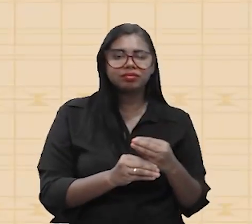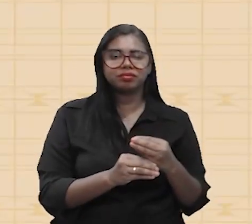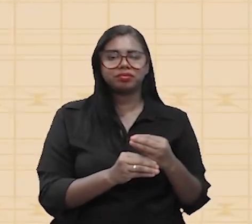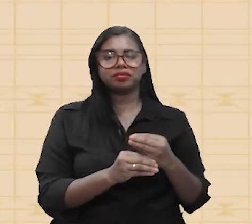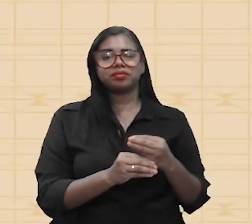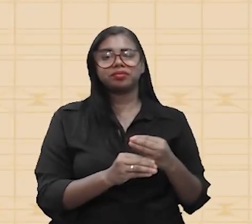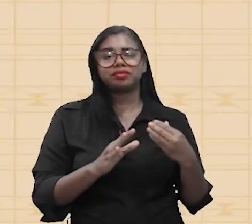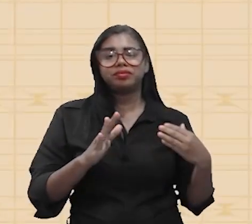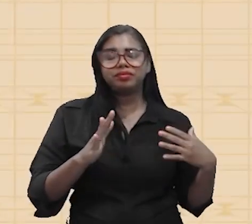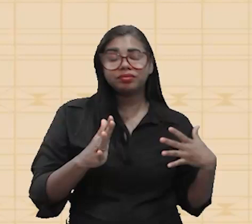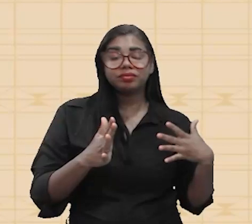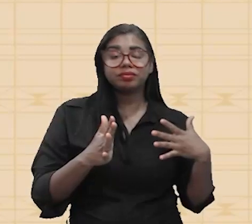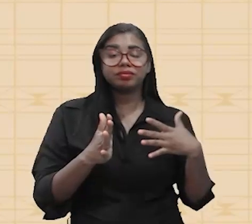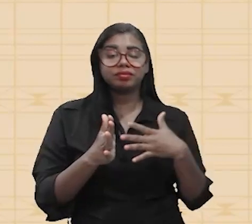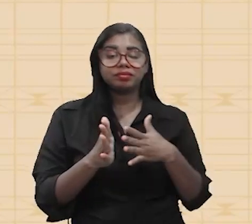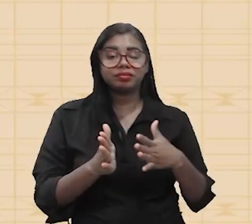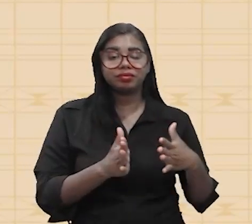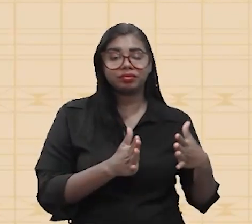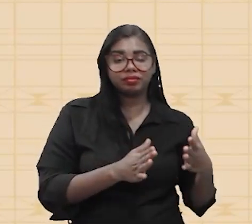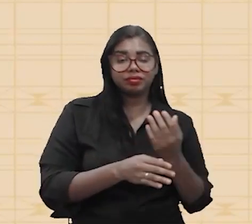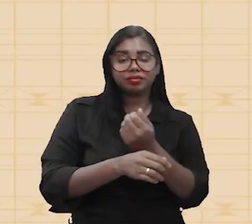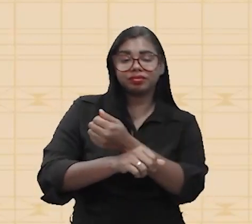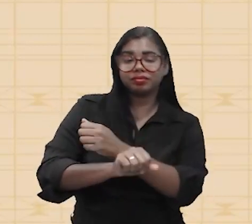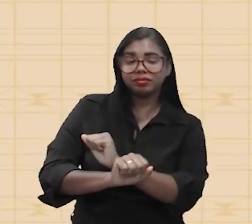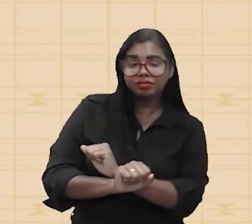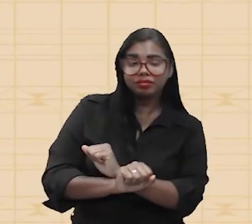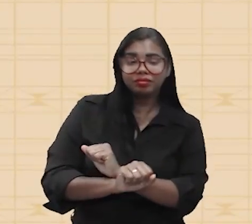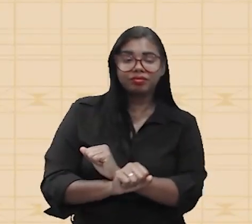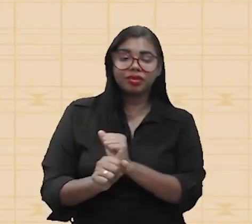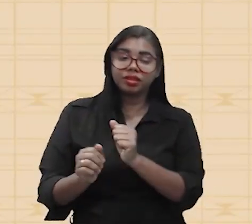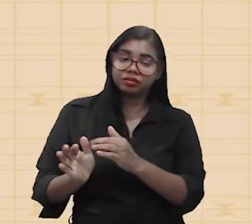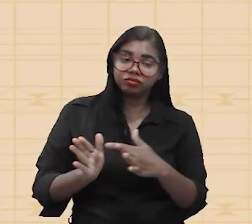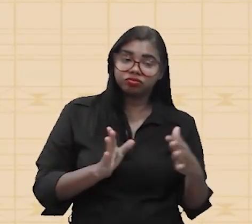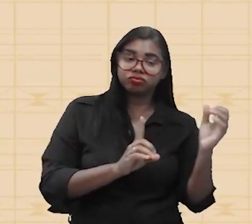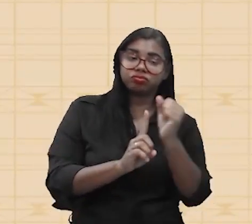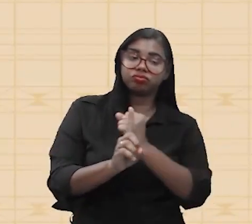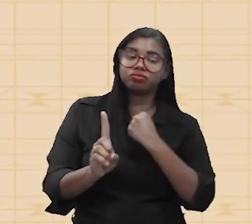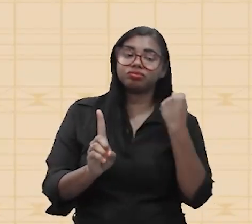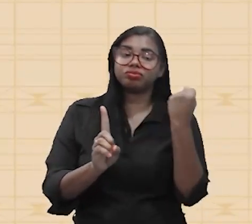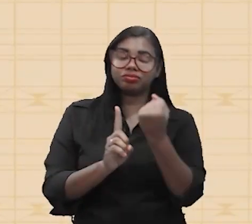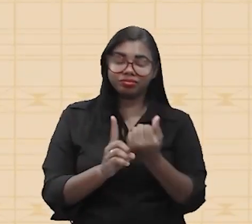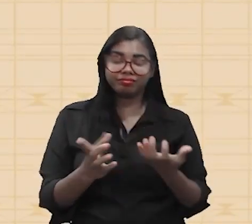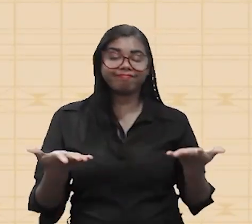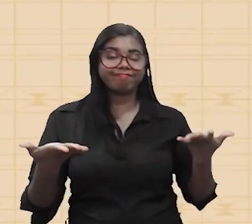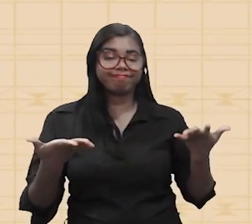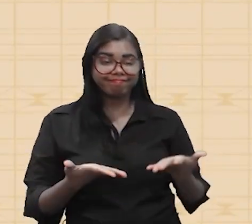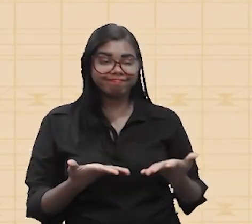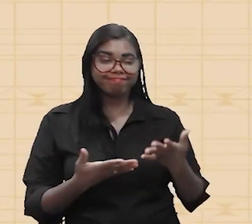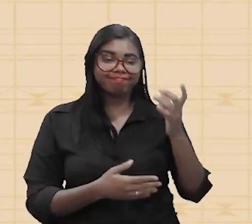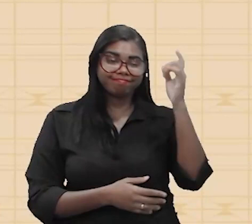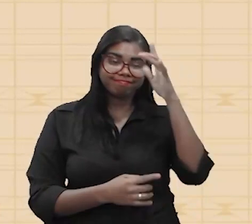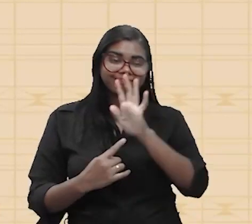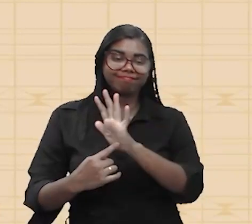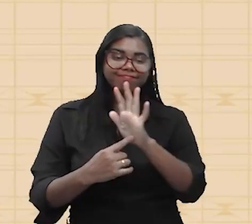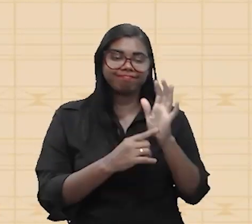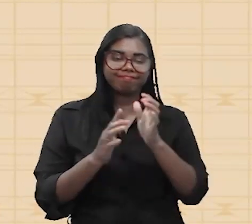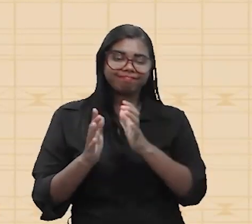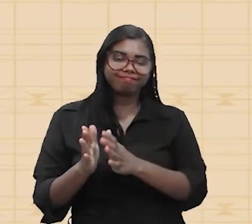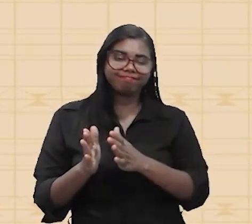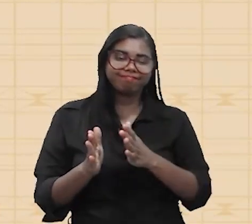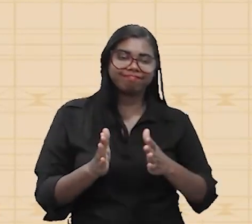a abolição da escravatura. Então ele pegou ainda uma sociedade, já pegou uma